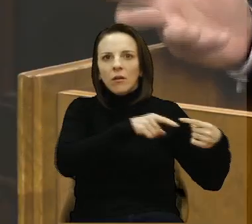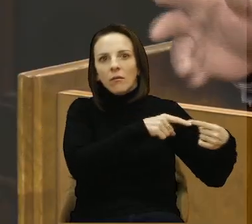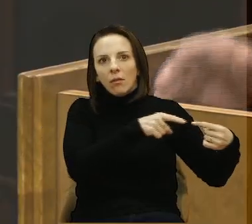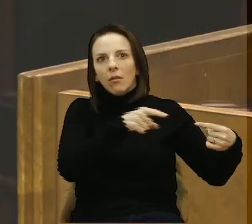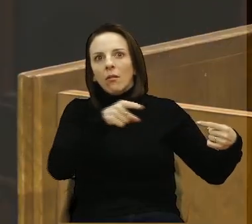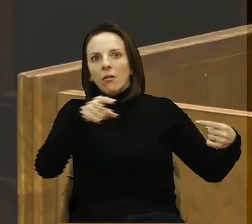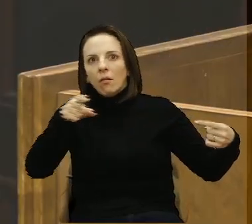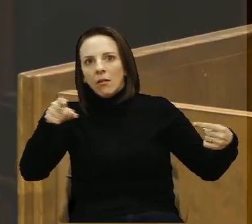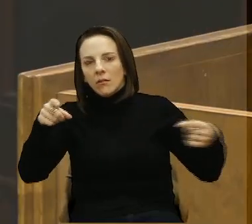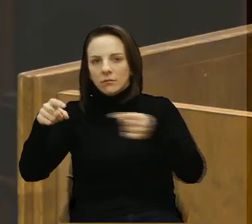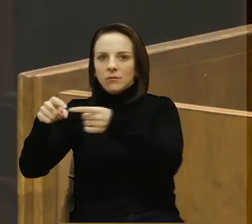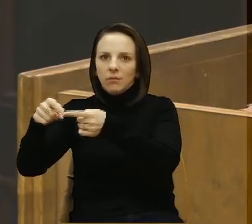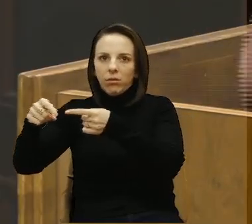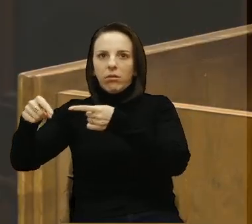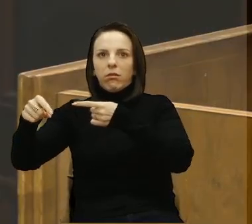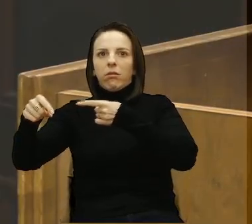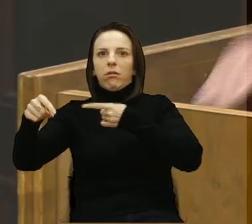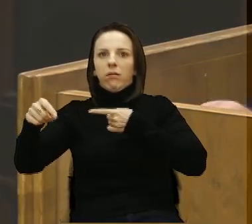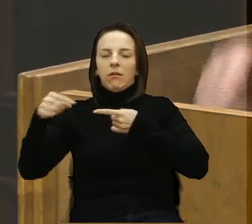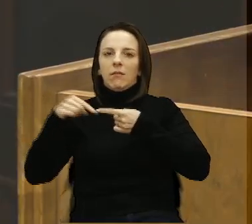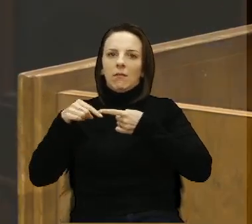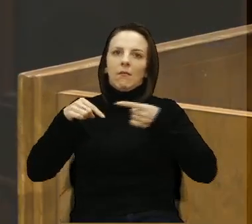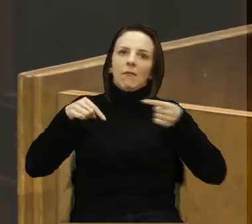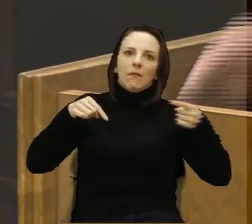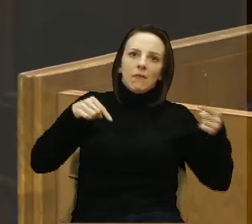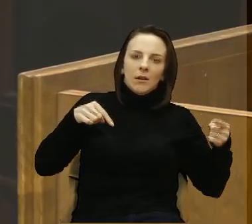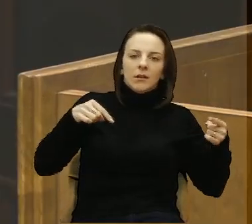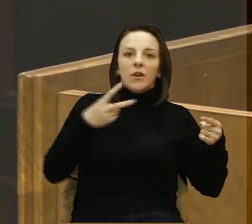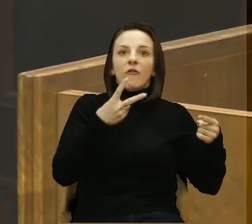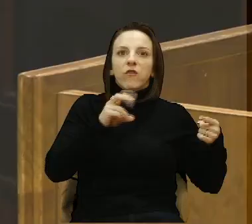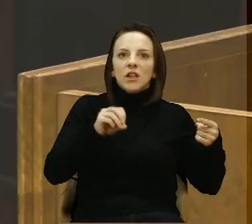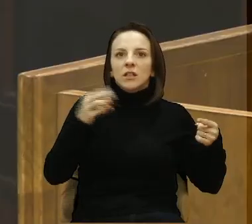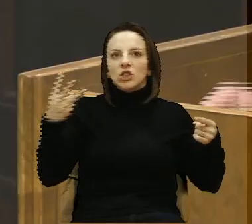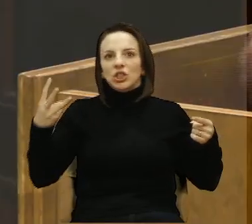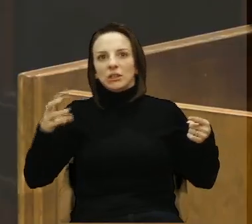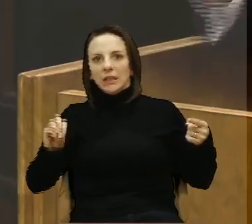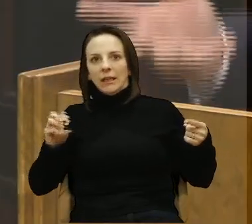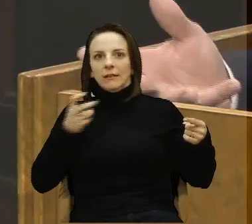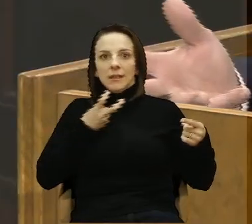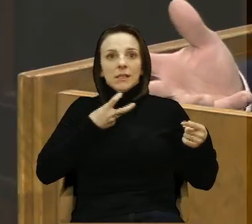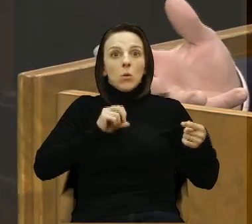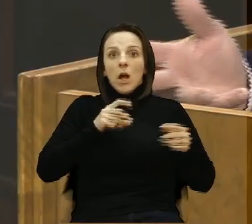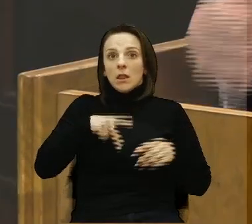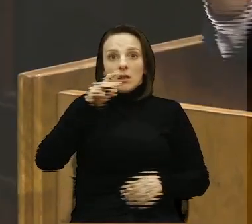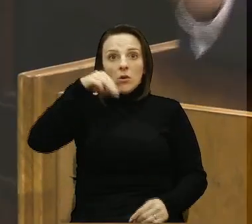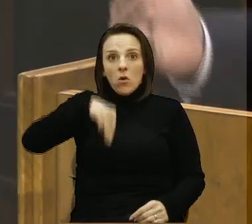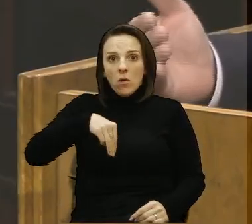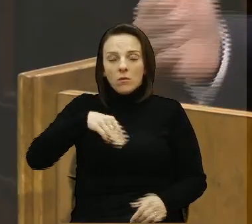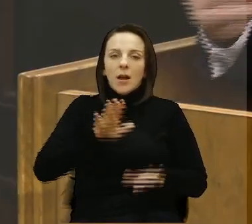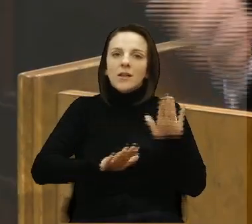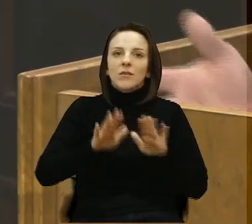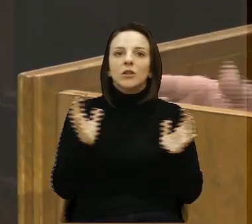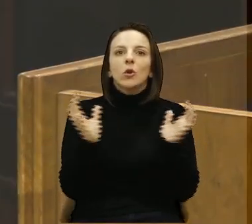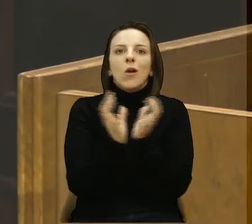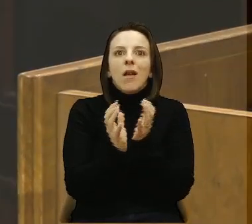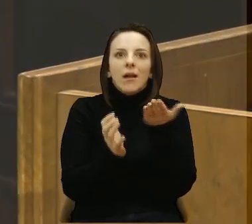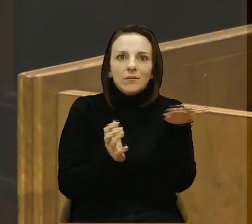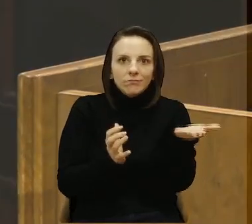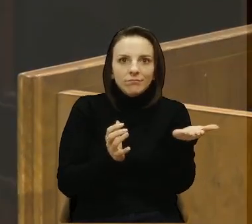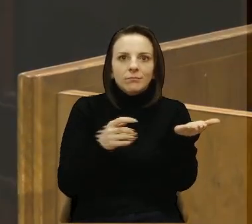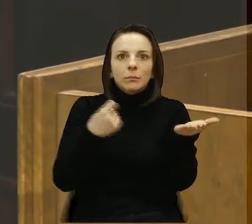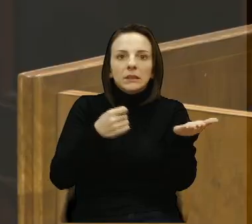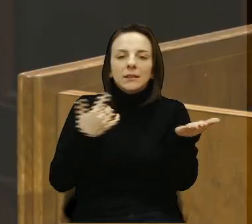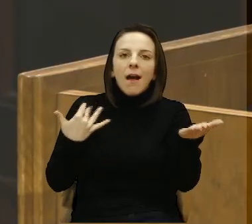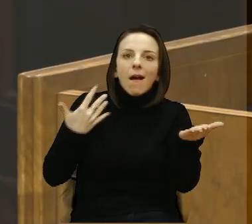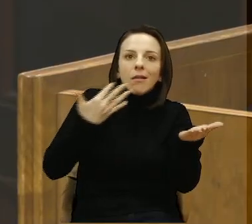30, 50 quilômetros. Quando não faz mais, que é o caso do colega Aldonei, que tem que ir até Criúva, que são 60, 70